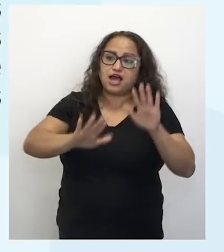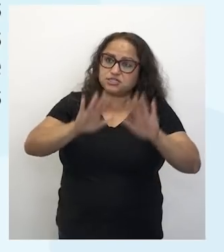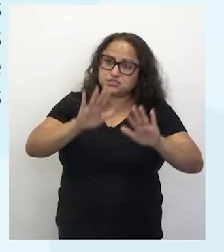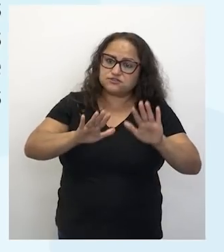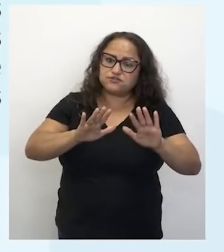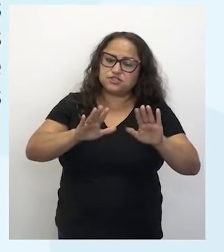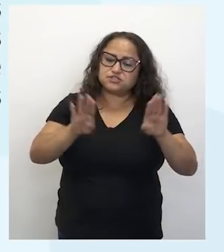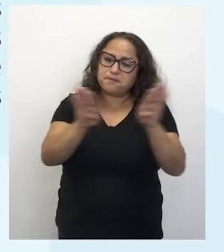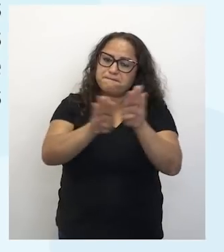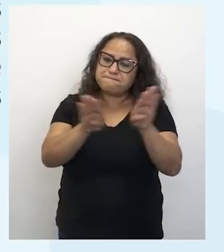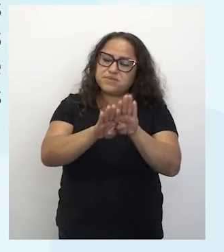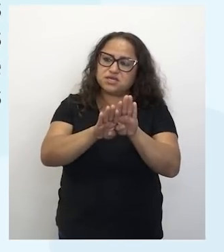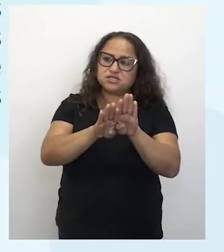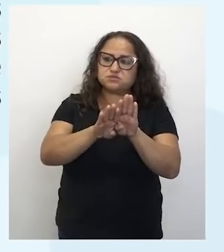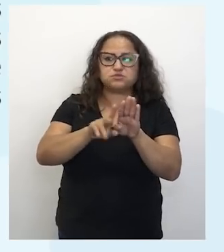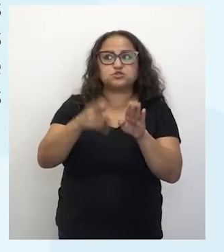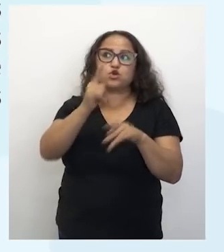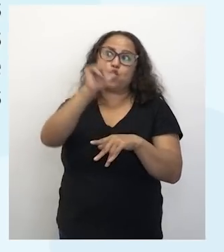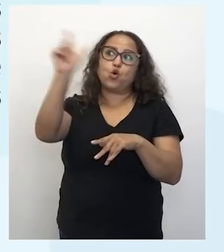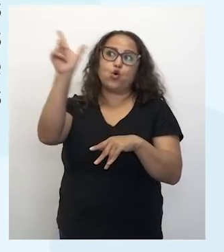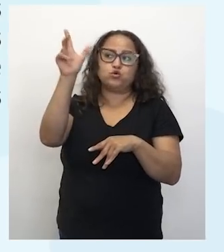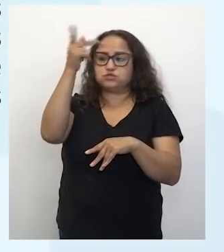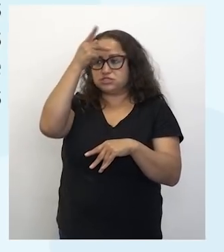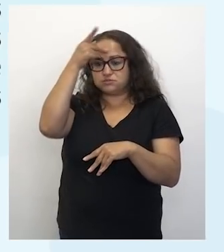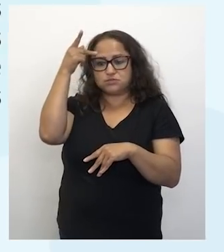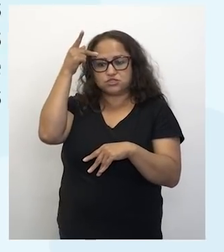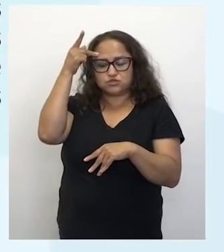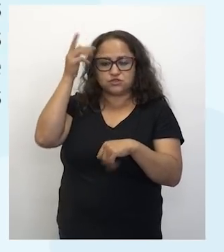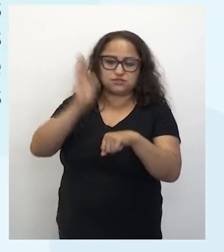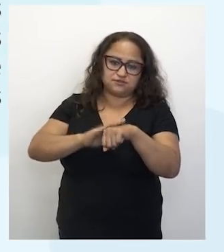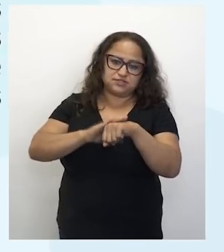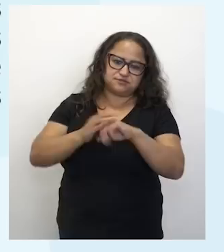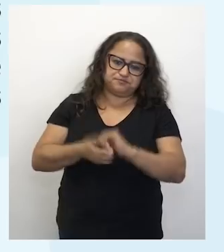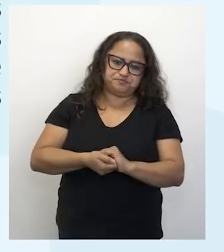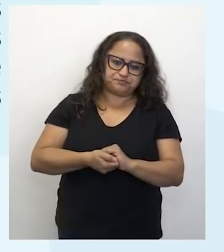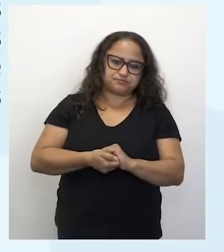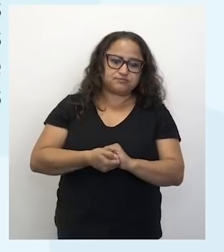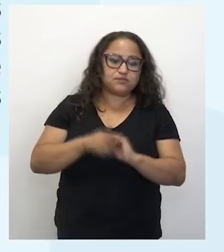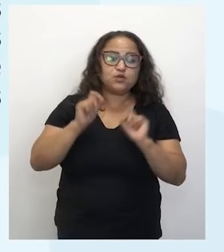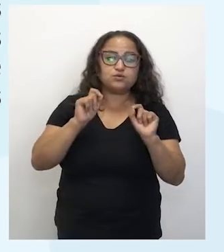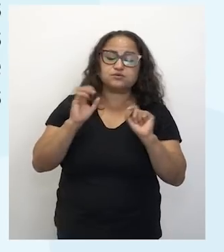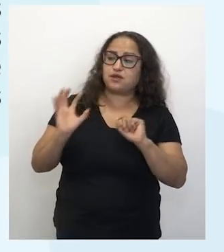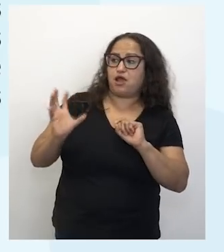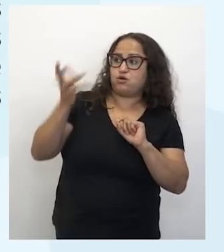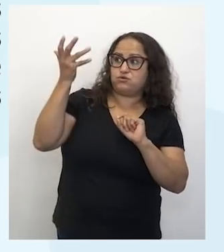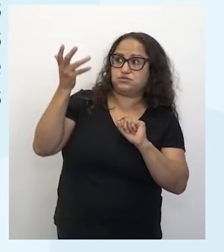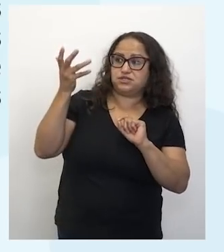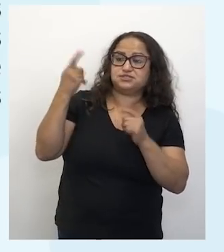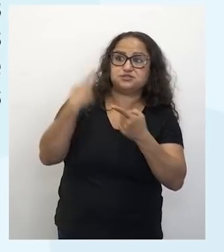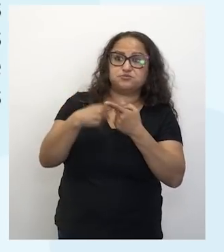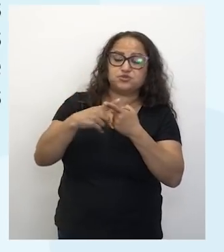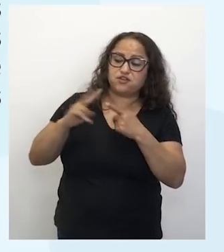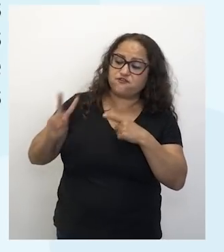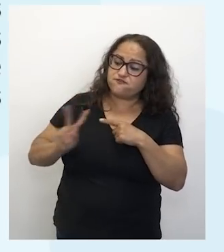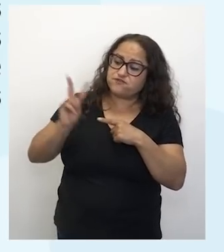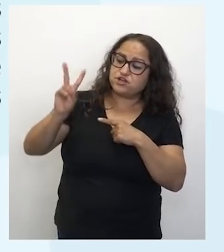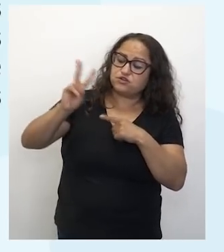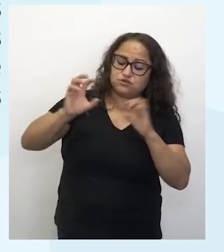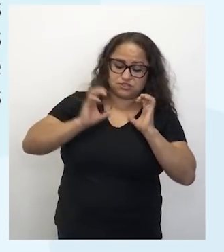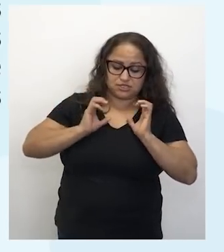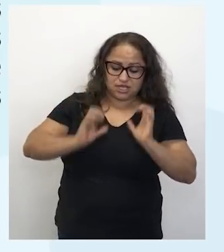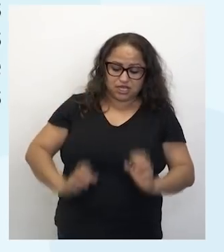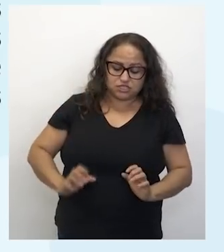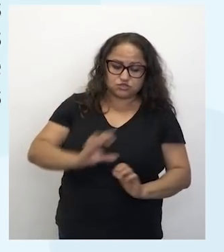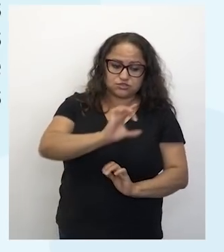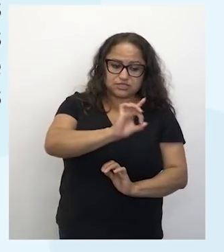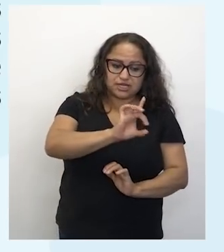as mesmas atitudes que outras pessoas tomariam? Isso acontece porque são os valores éticos que cada